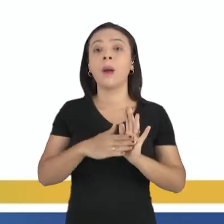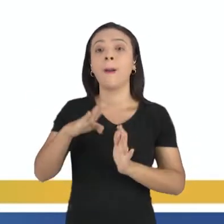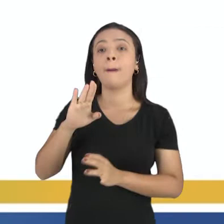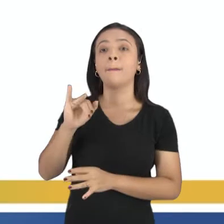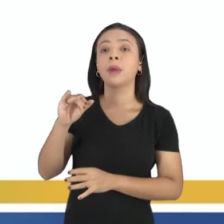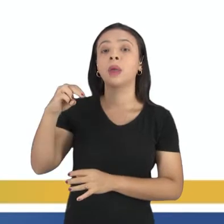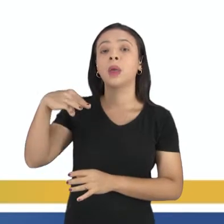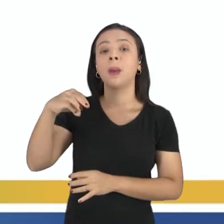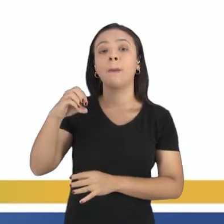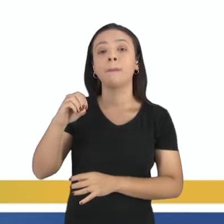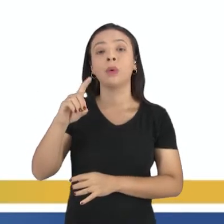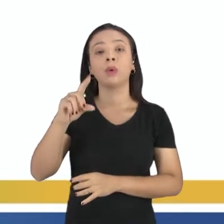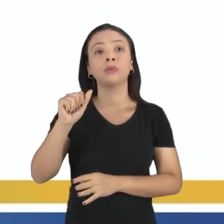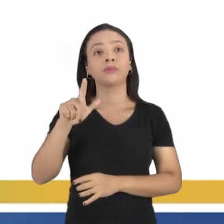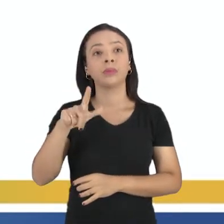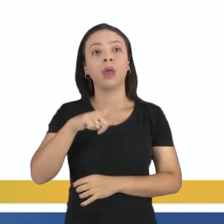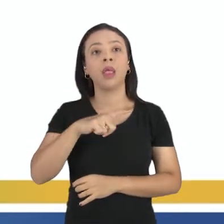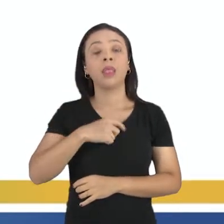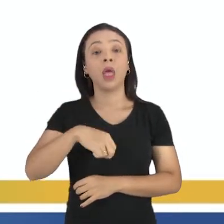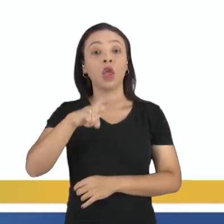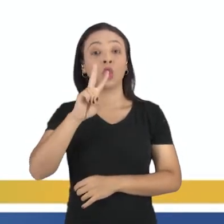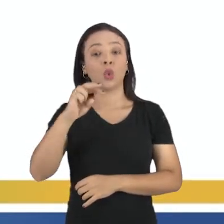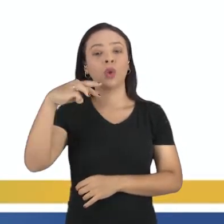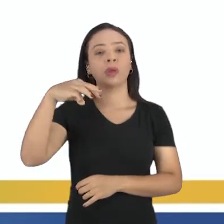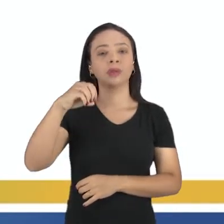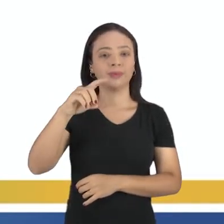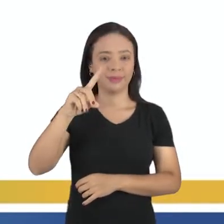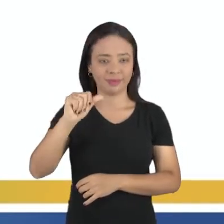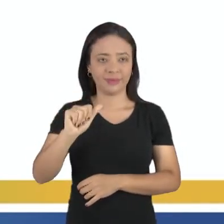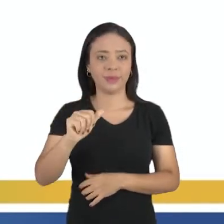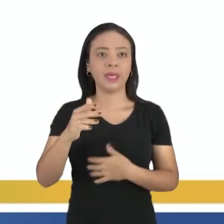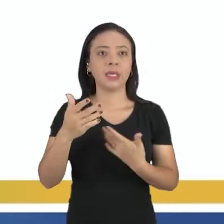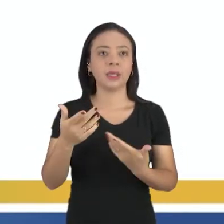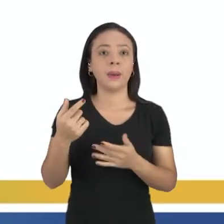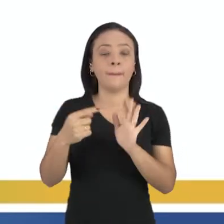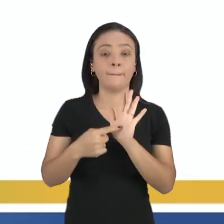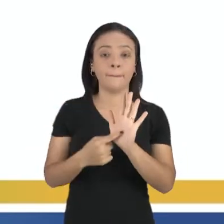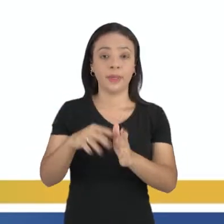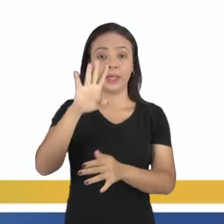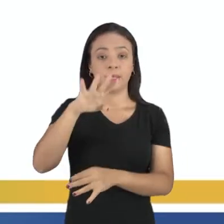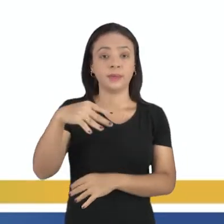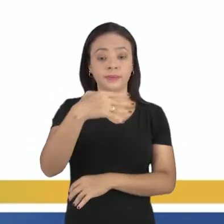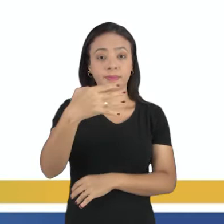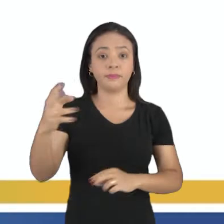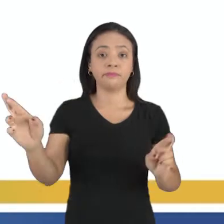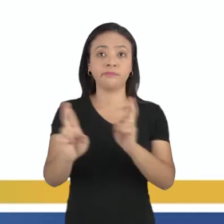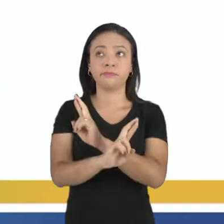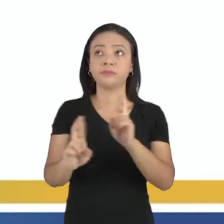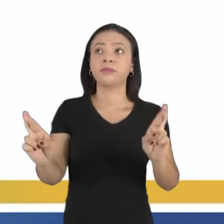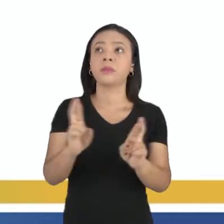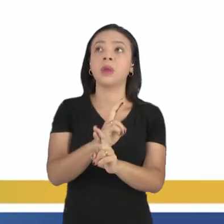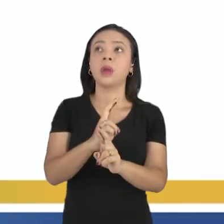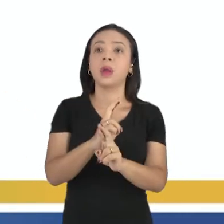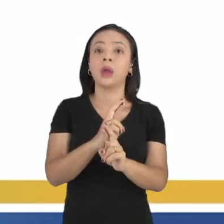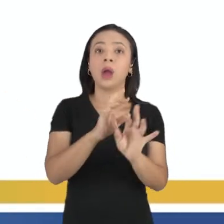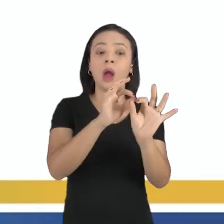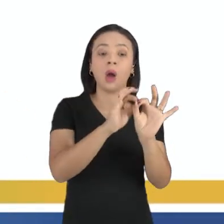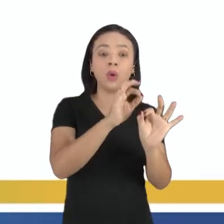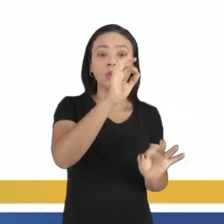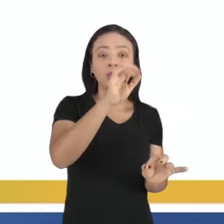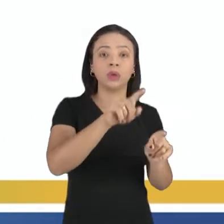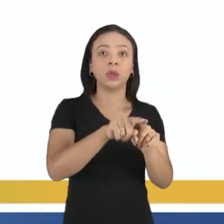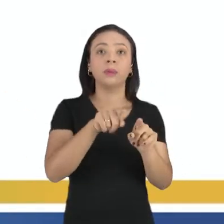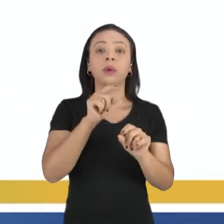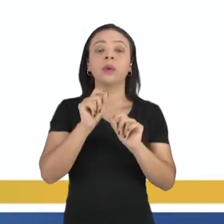bimodal, que possui duas modas. Então, vamos considerar a tabela a seguir, que ela vai relacionar a altura e